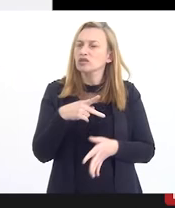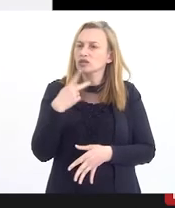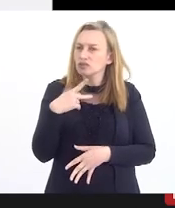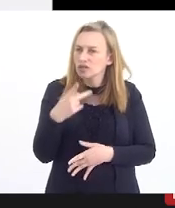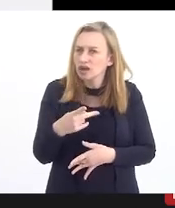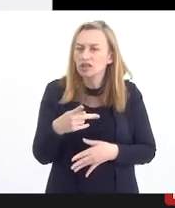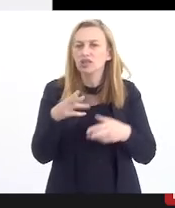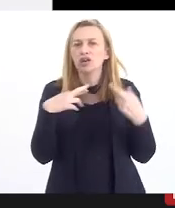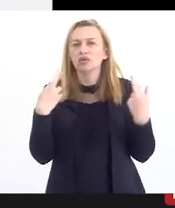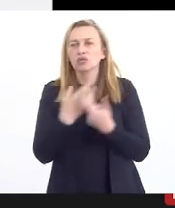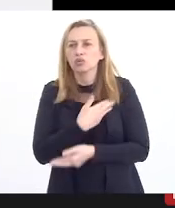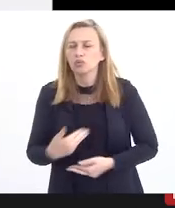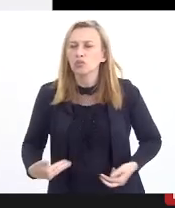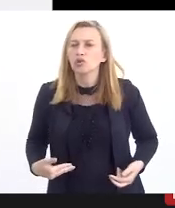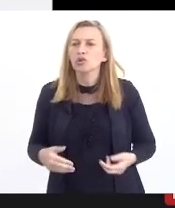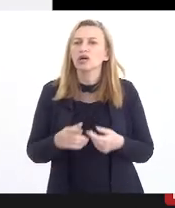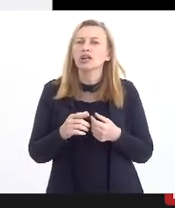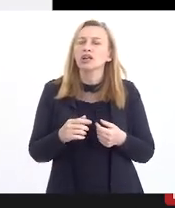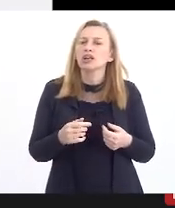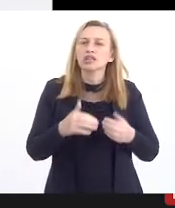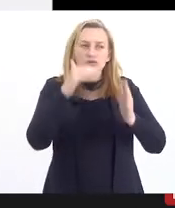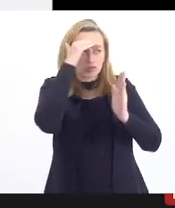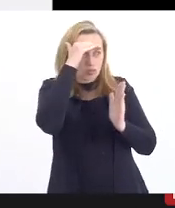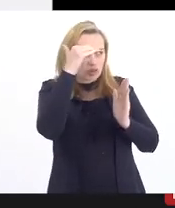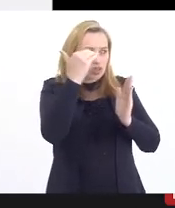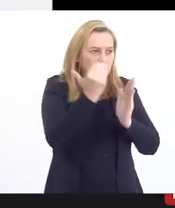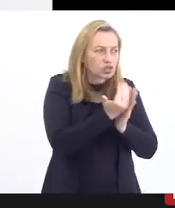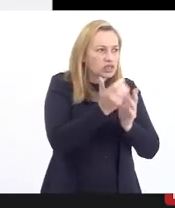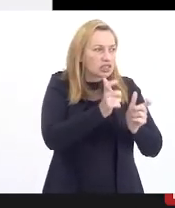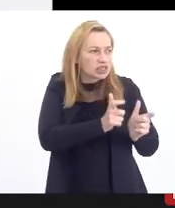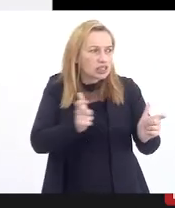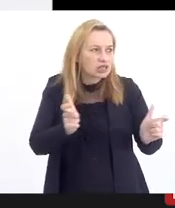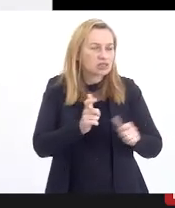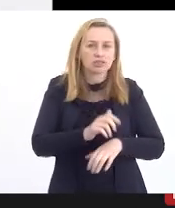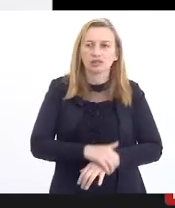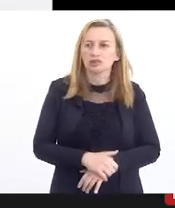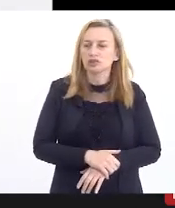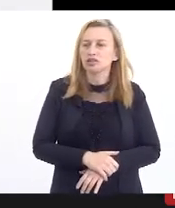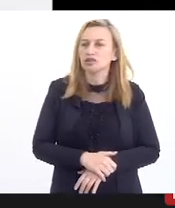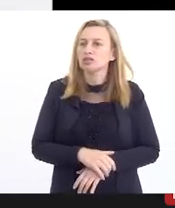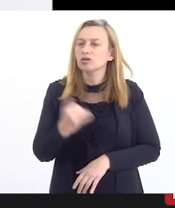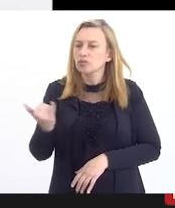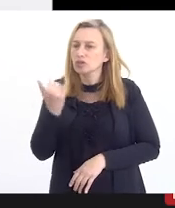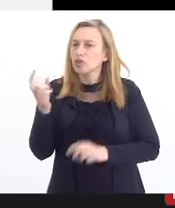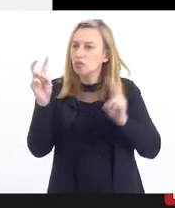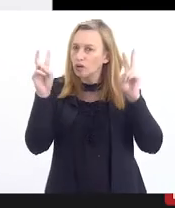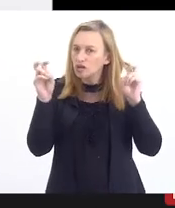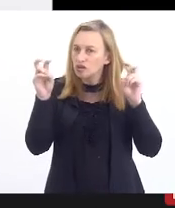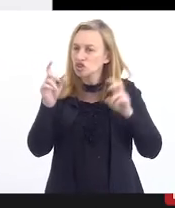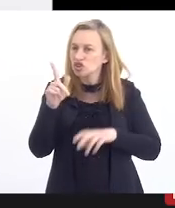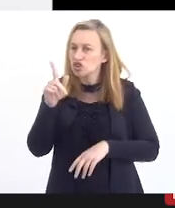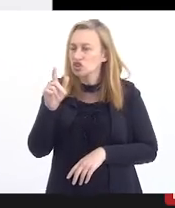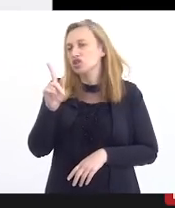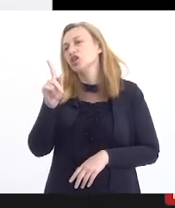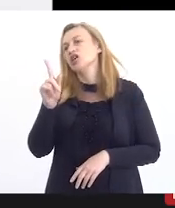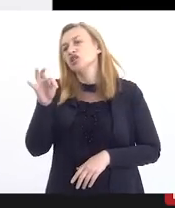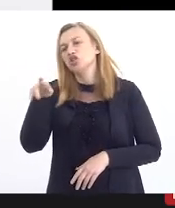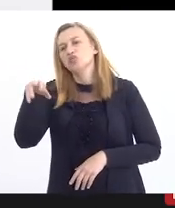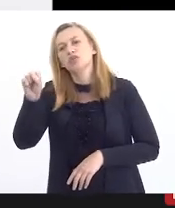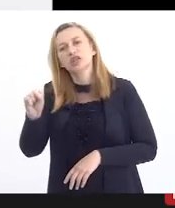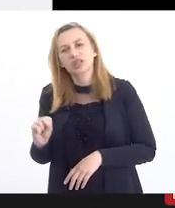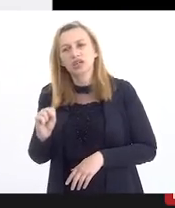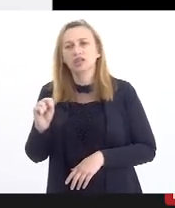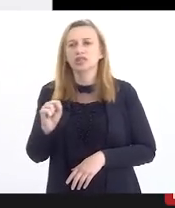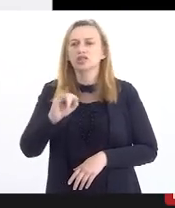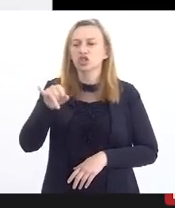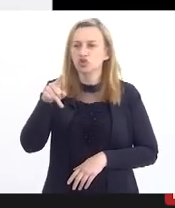em audiência. Então, a CEDAE ela tem uma responsabilidade muito grande. E no tocante à questão da geosmina, porque eu queria falar outras coisas, mas